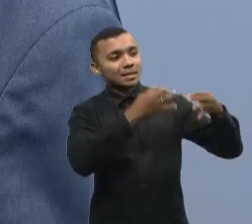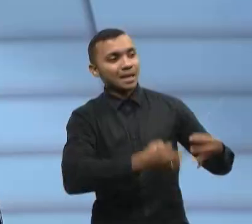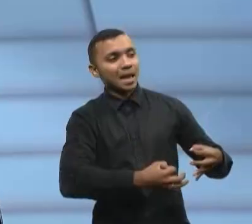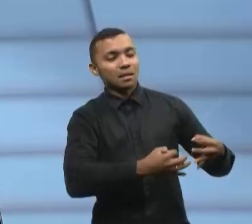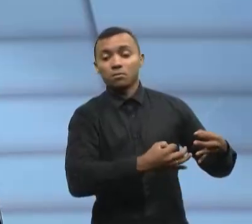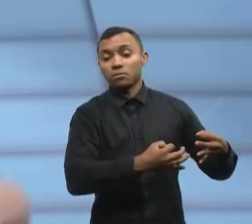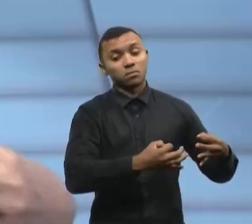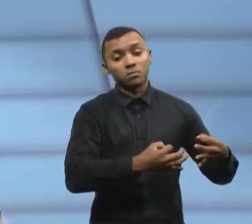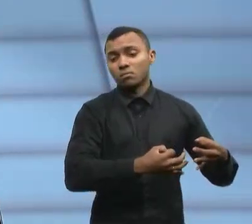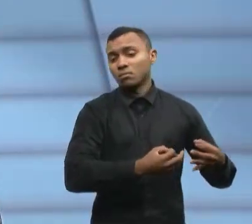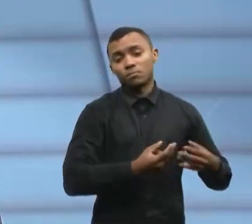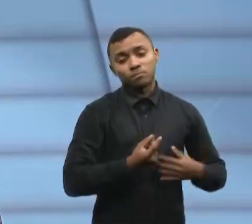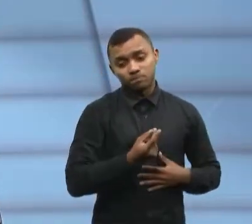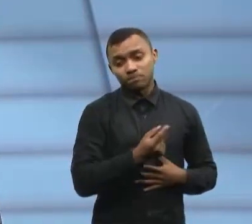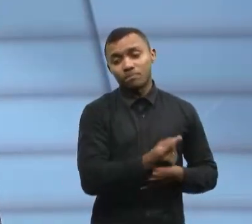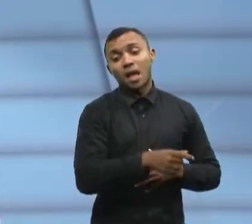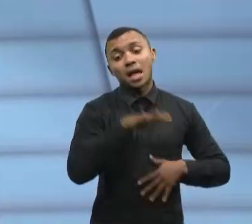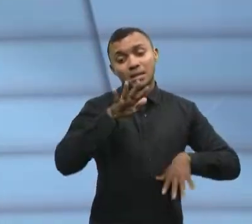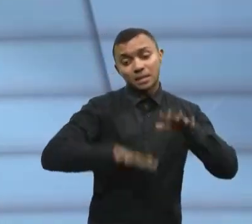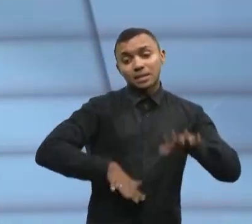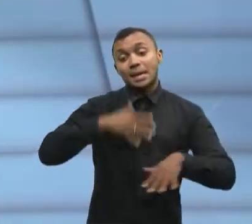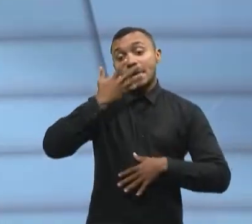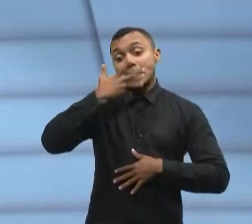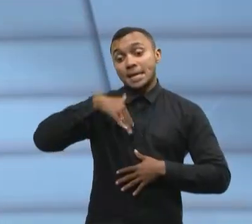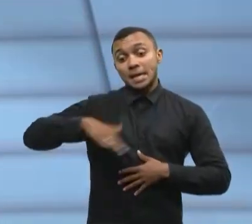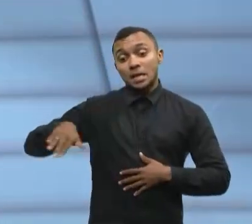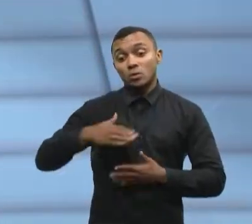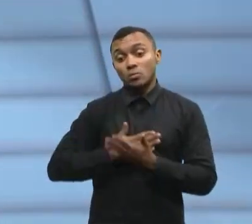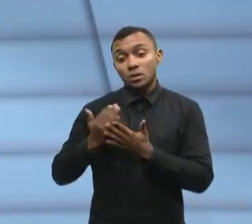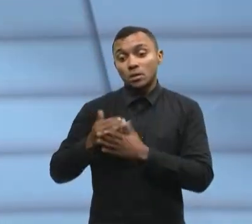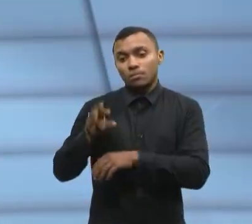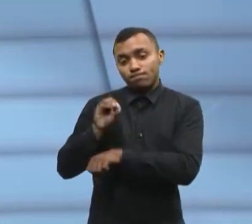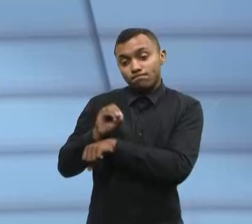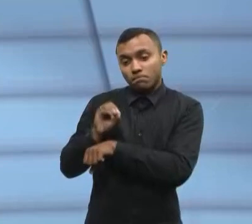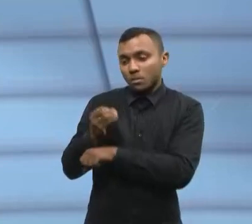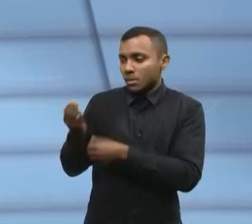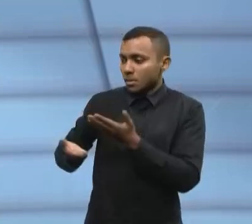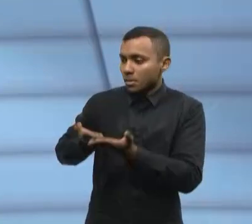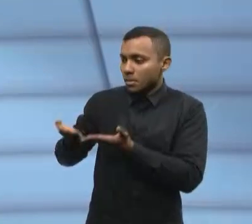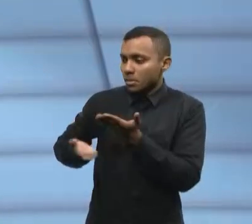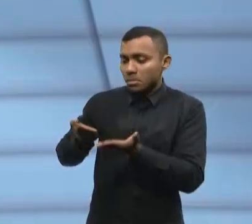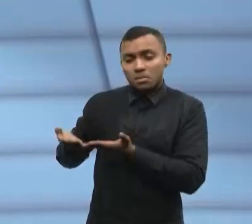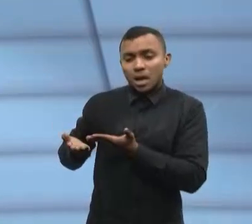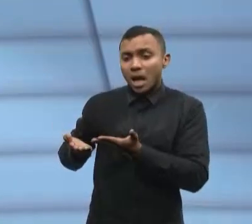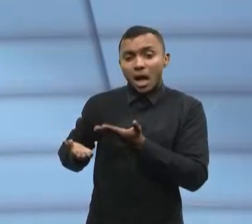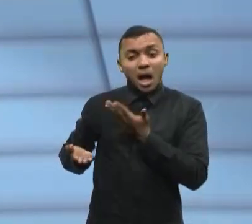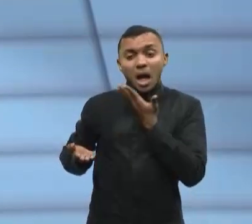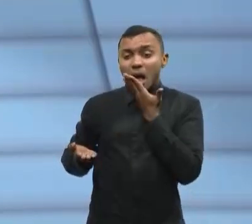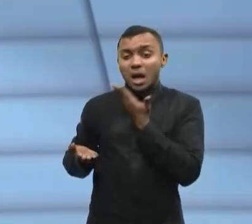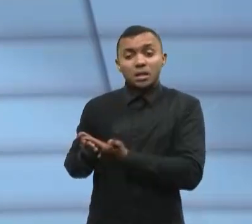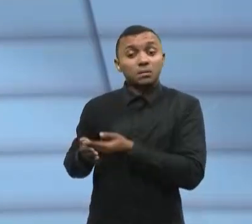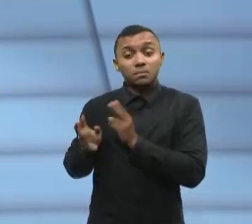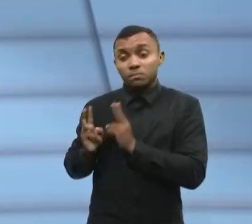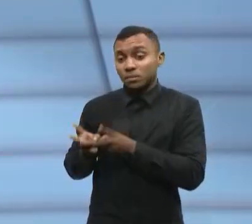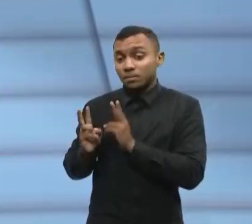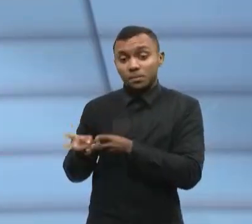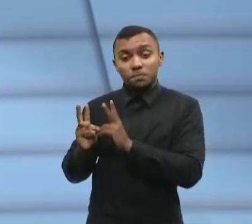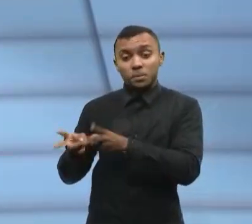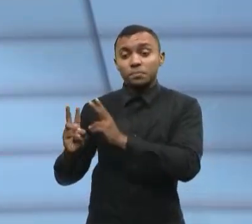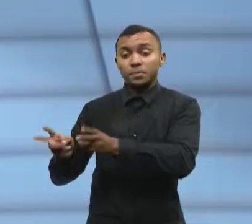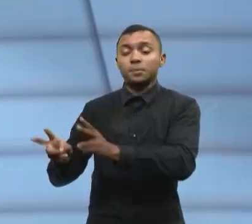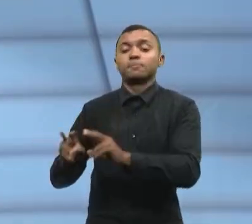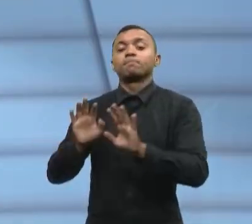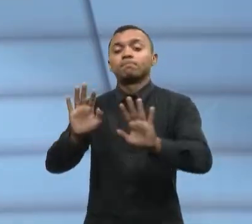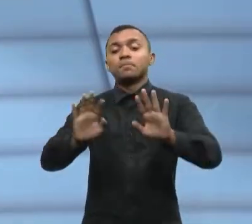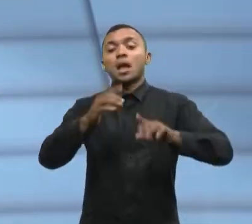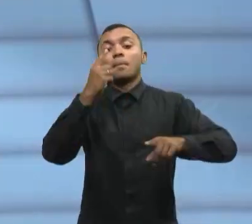são crianças que entram no tratamento multiprofissional e elas permanecem, ficam por um tempo. O que acontece é